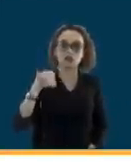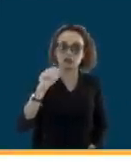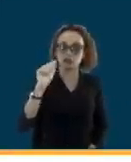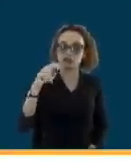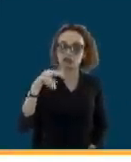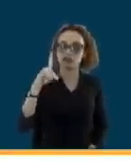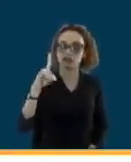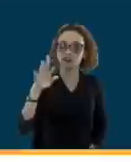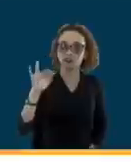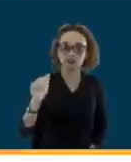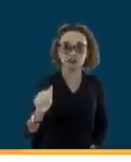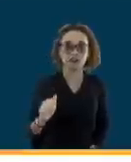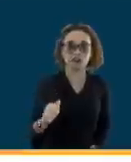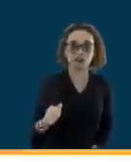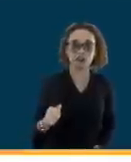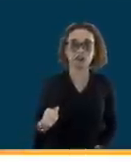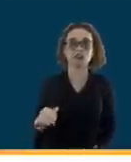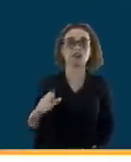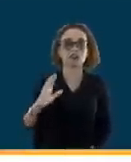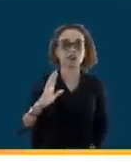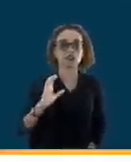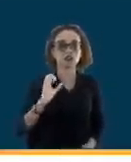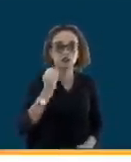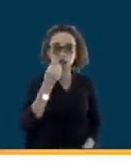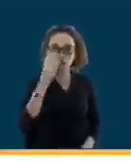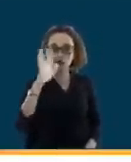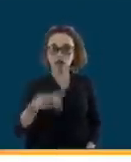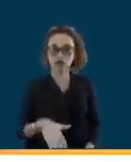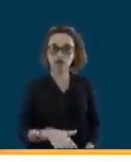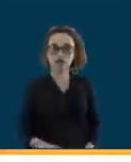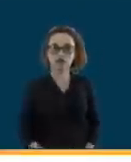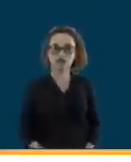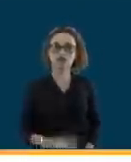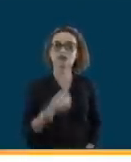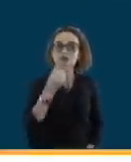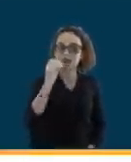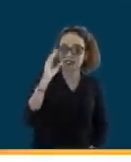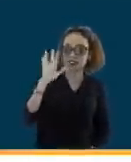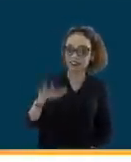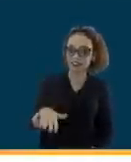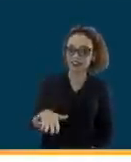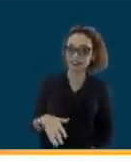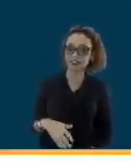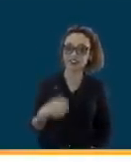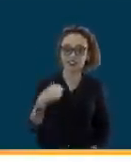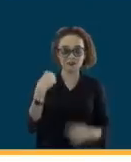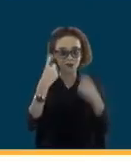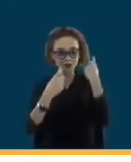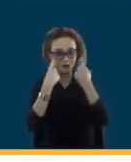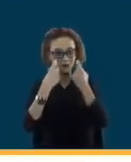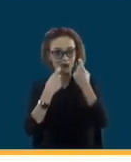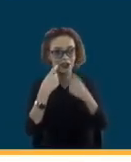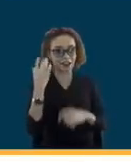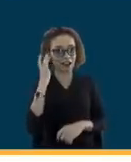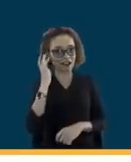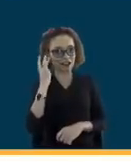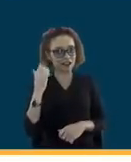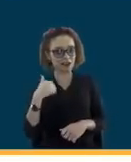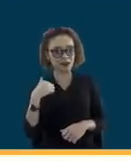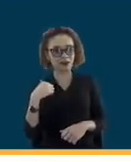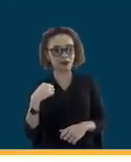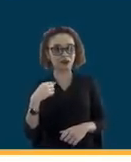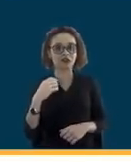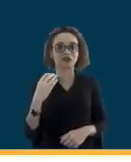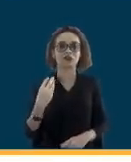Agora sim, por gentileza, Jandira. Boa tarde. Ah, boa tarde. Agora perfeitamente. Eu fiquei preocupada, achando que eu não estava aí no,